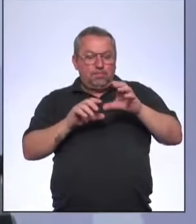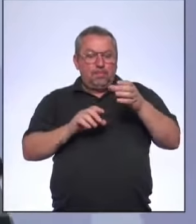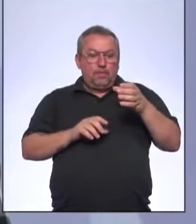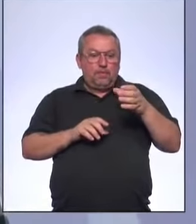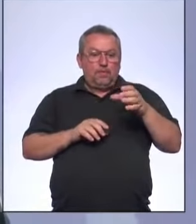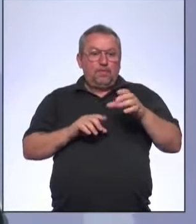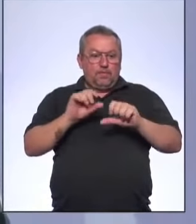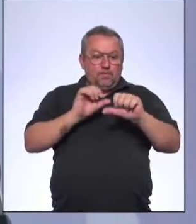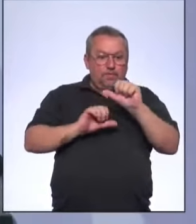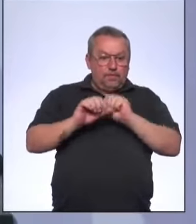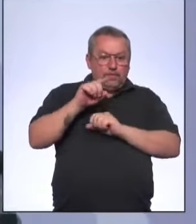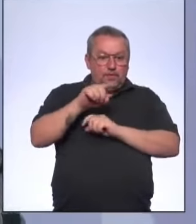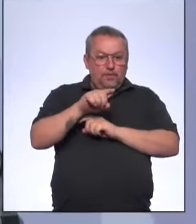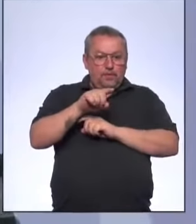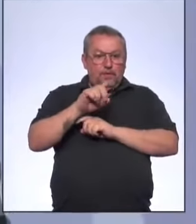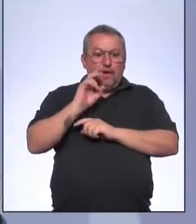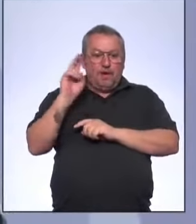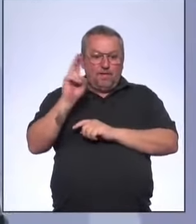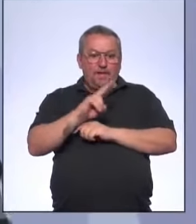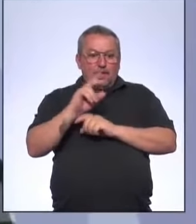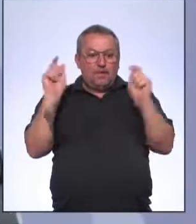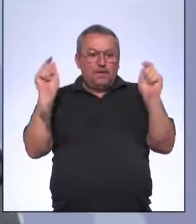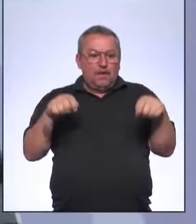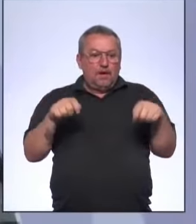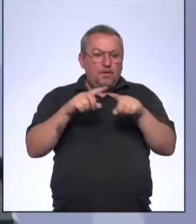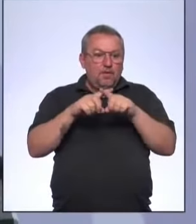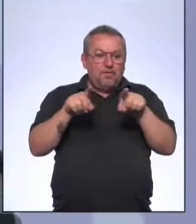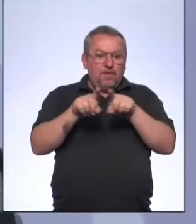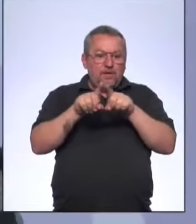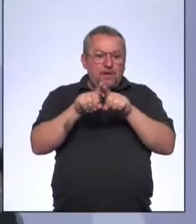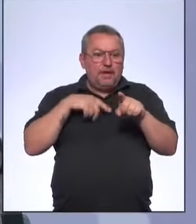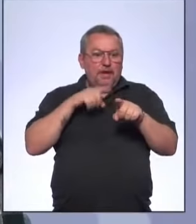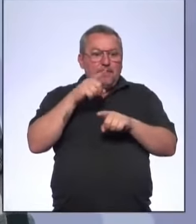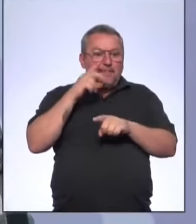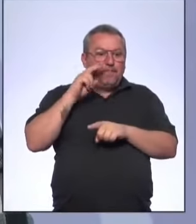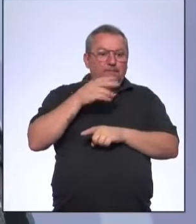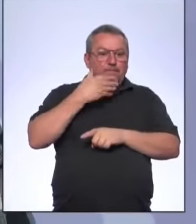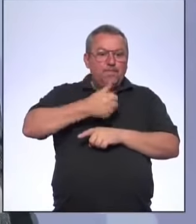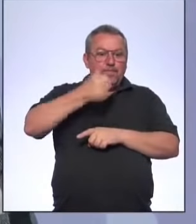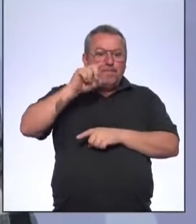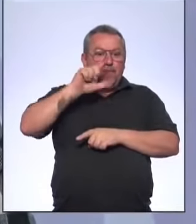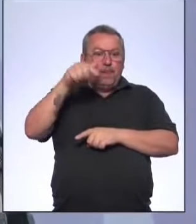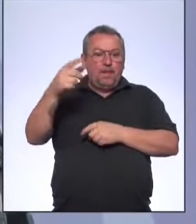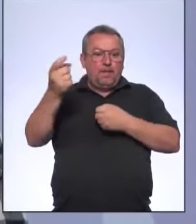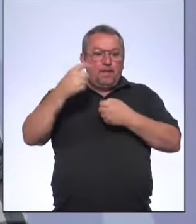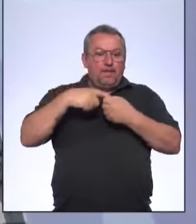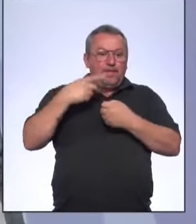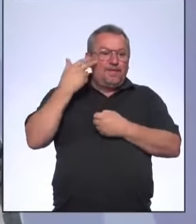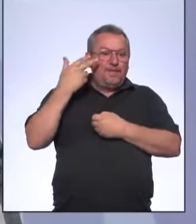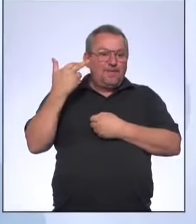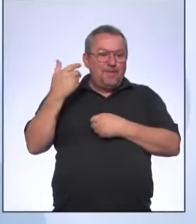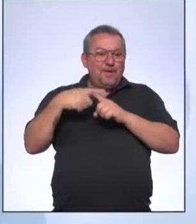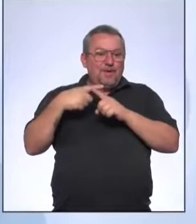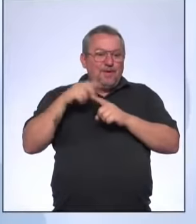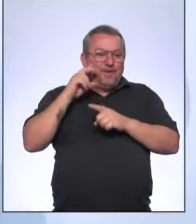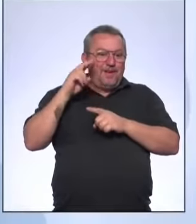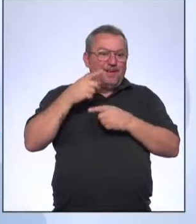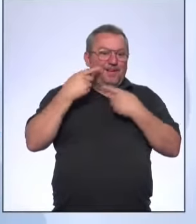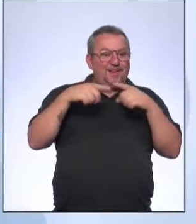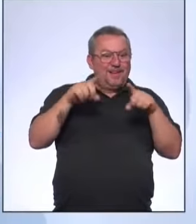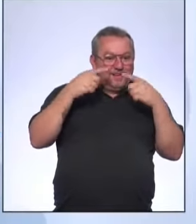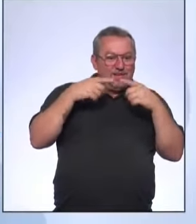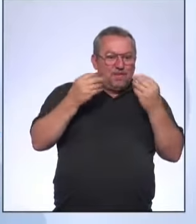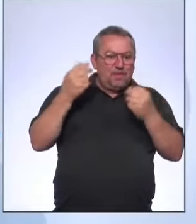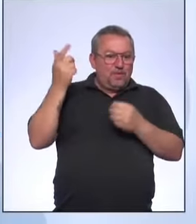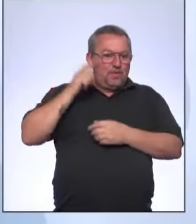vídeo até ela vai virar tá vendo e você vai poder assistir melhor depois você volta para o normal porque vocês reclamam muito que